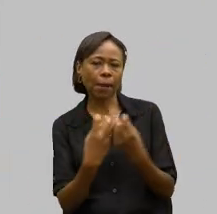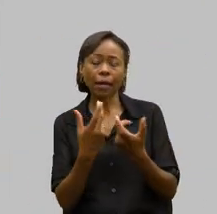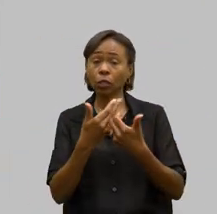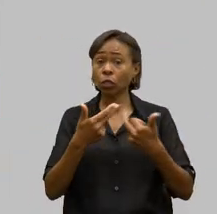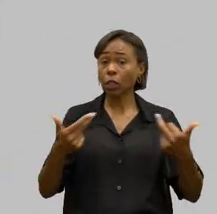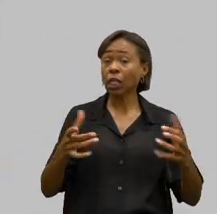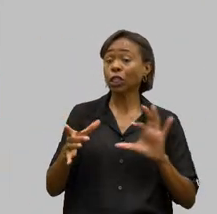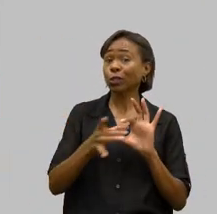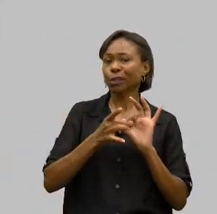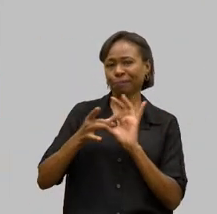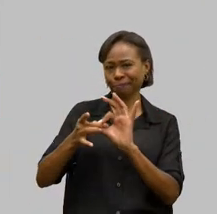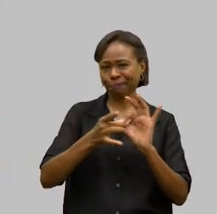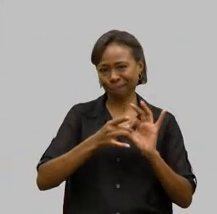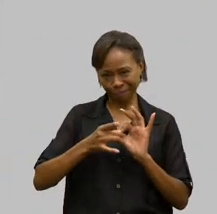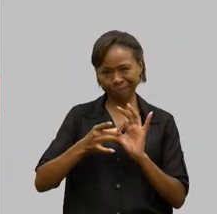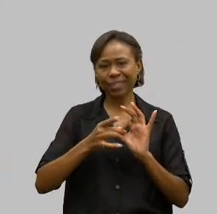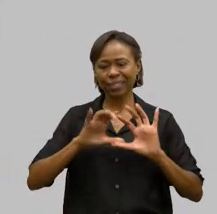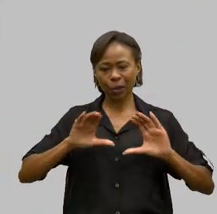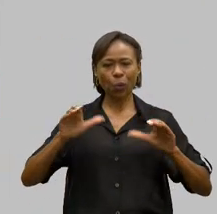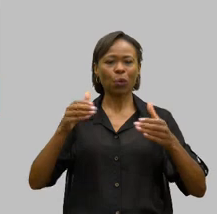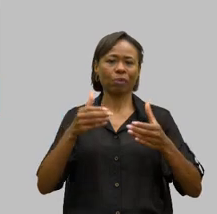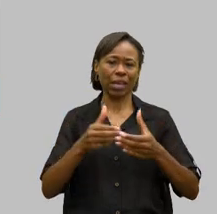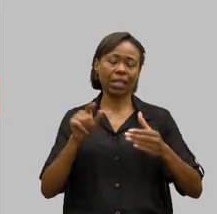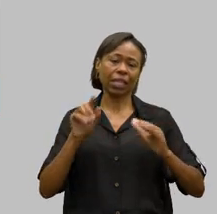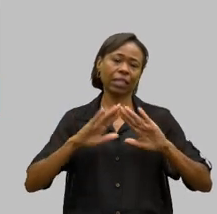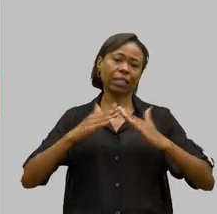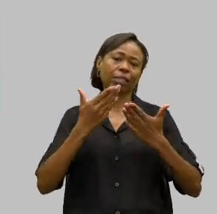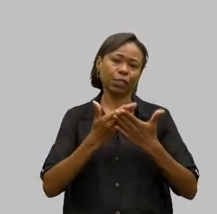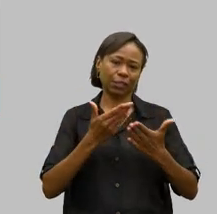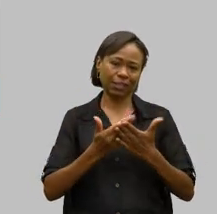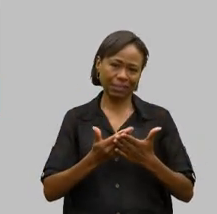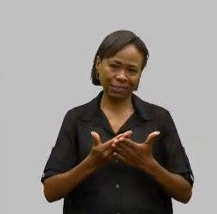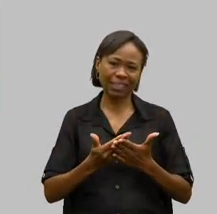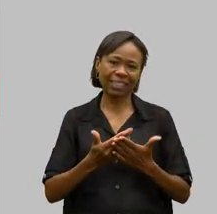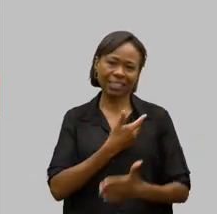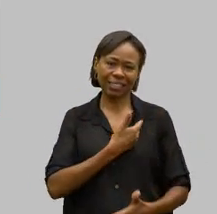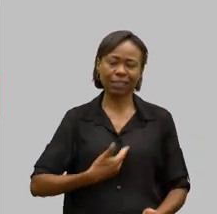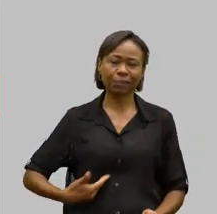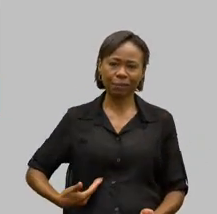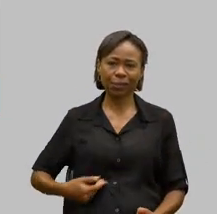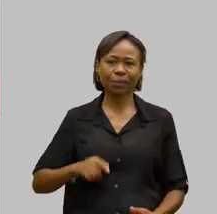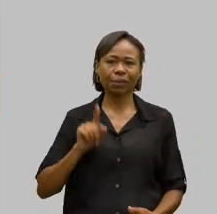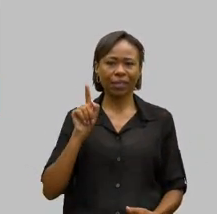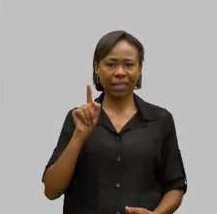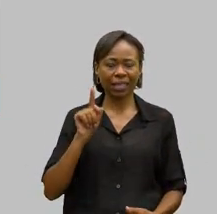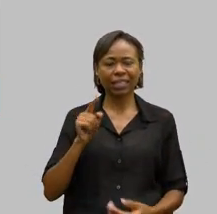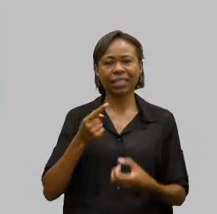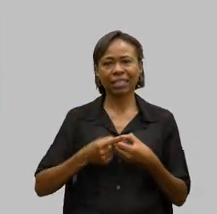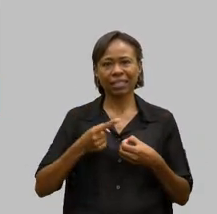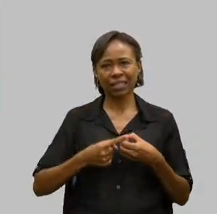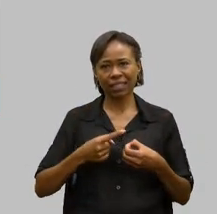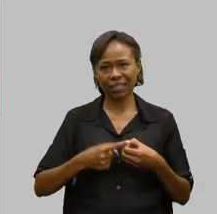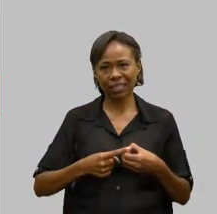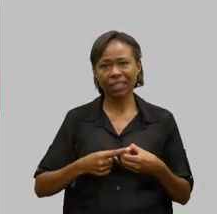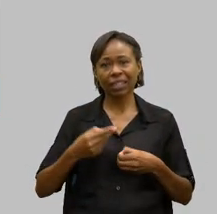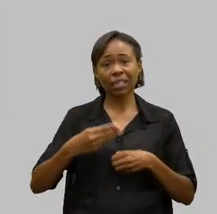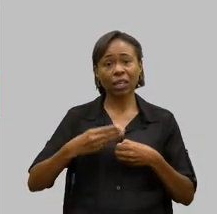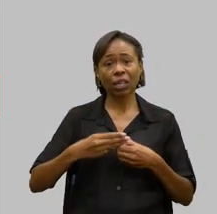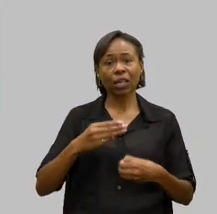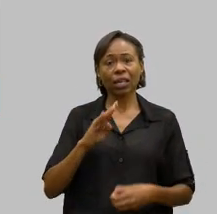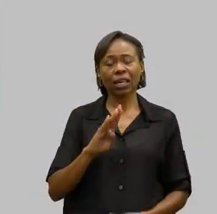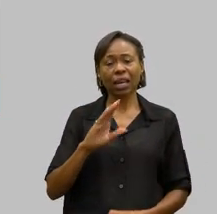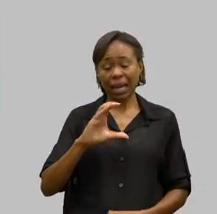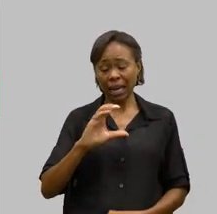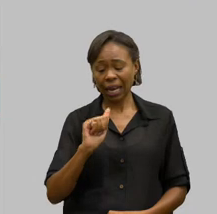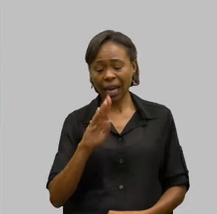união da comunidade, a escola estadual lá da cidade do município de Cabo Verde, no